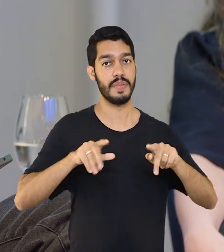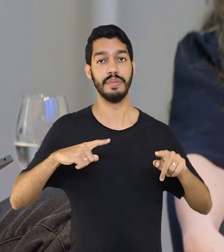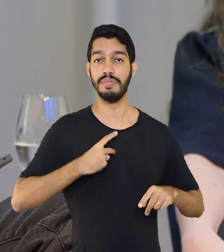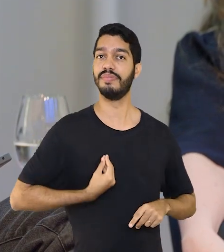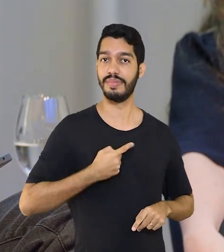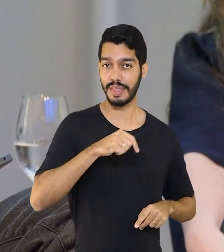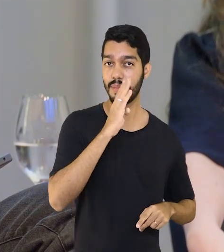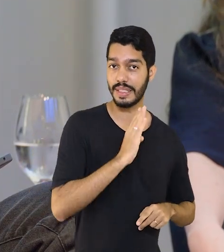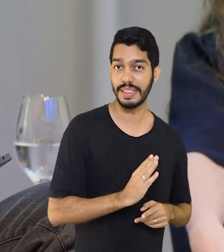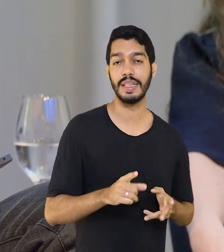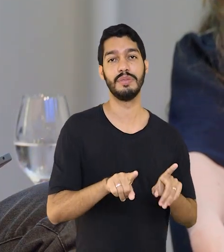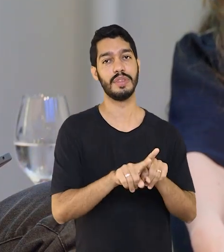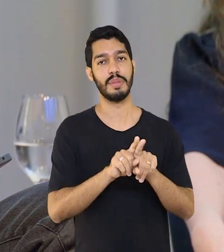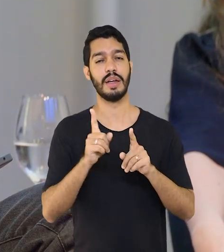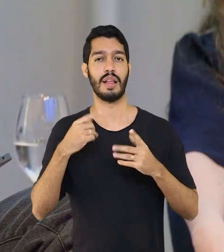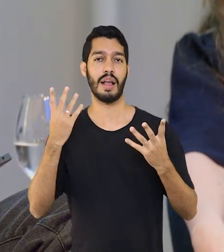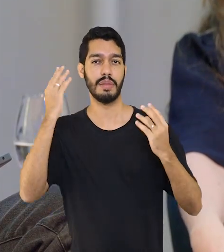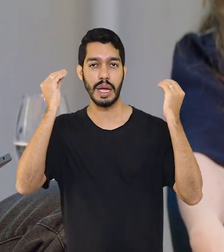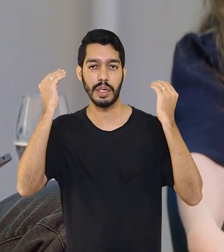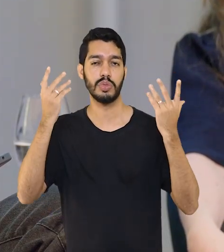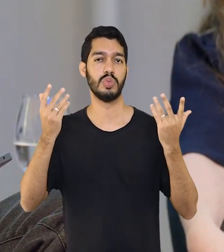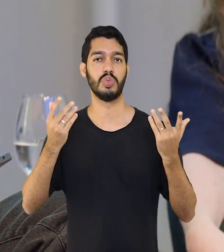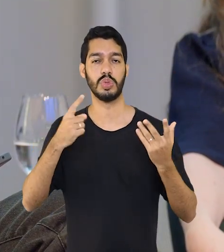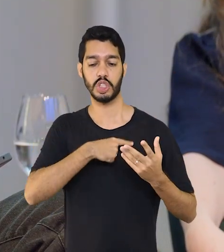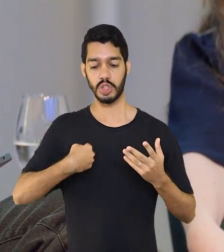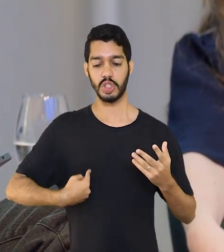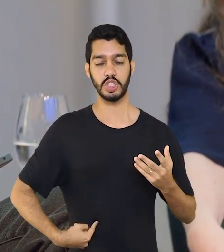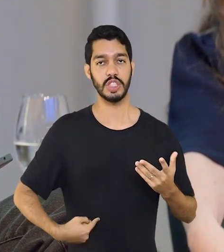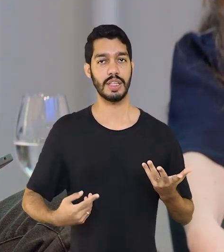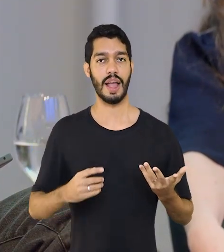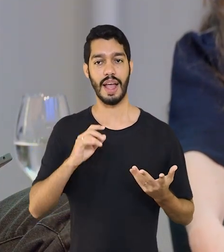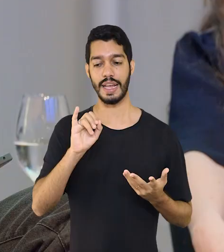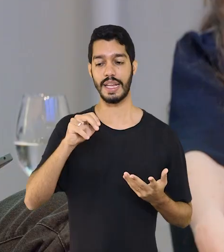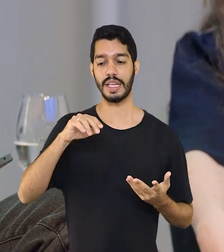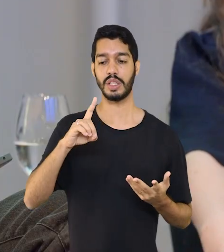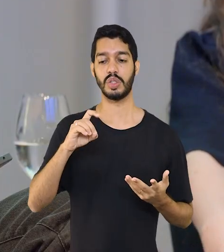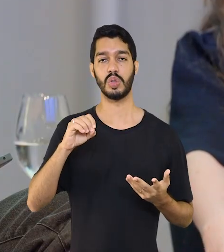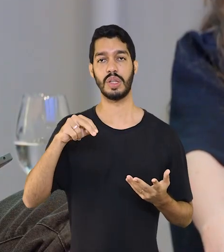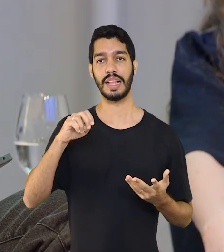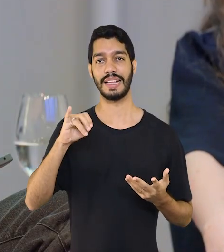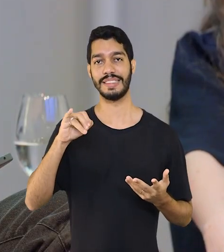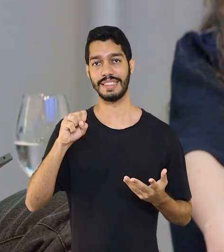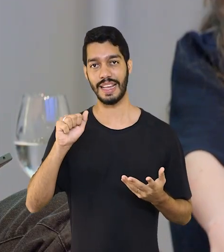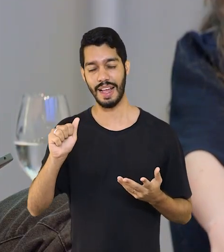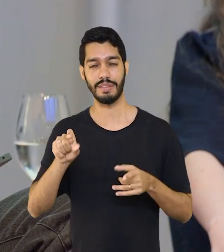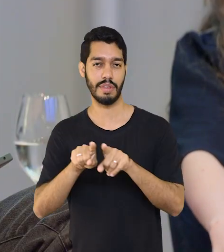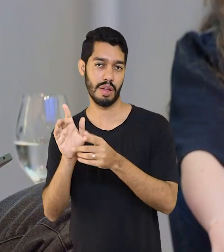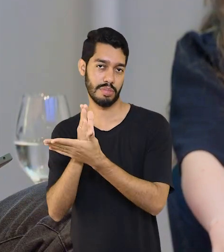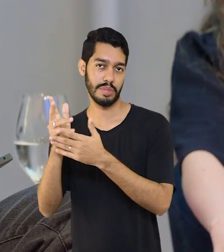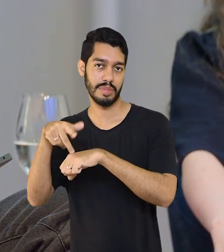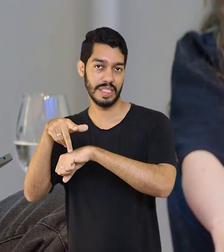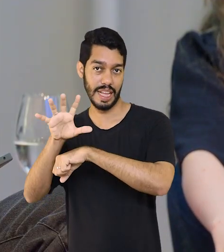países, está presente aqui no Brasil, no México, na China, Indonésia, em alguns países da África, e a